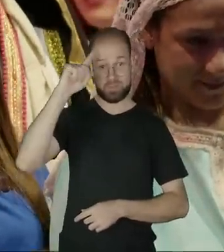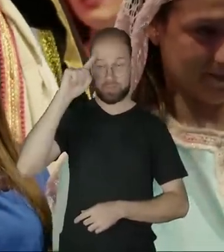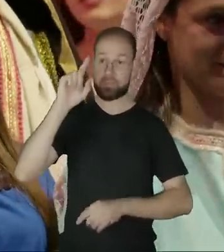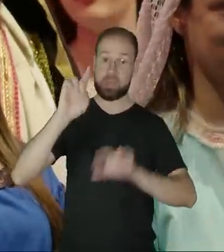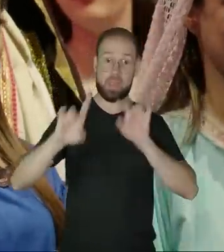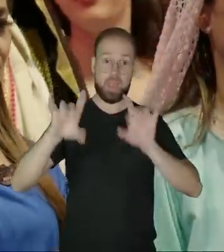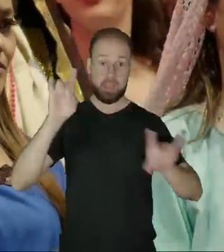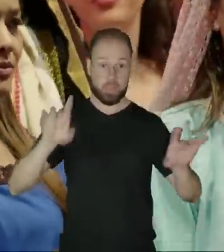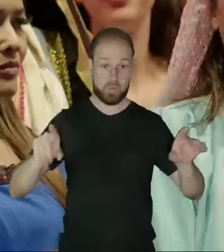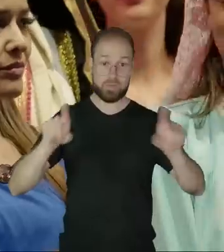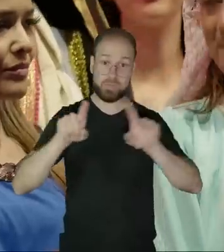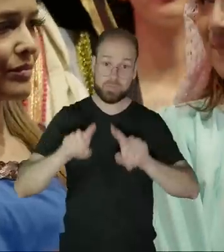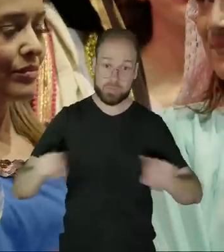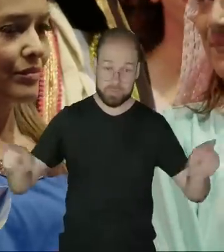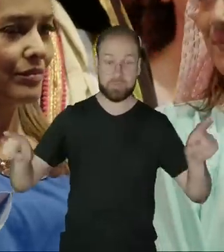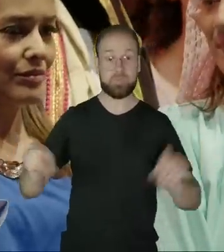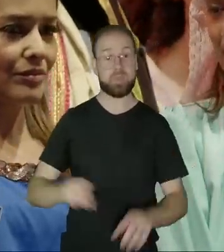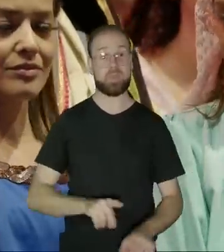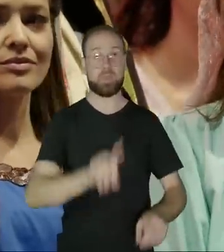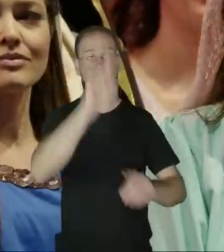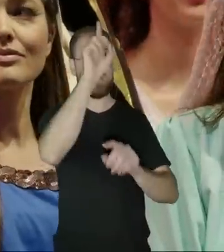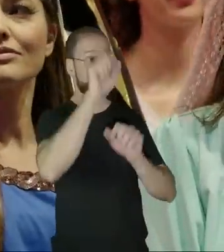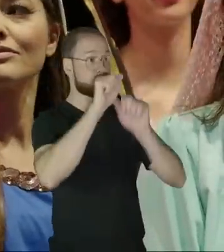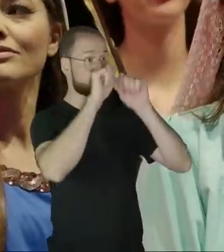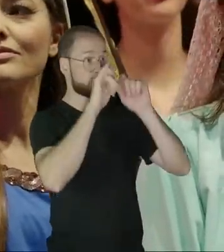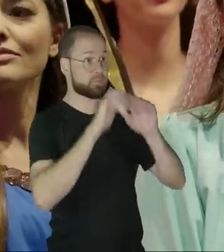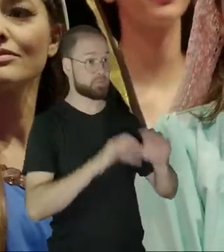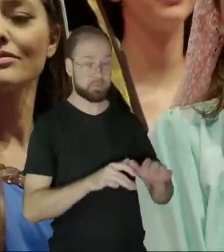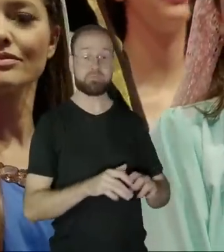de vocês, que Deus abençoe. Durante mais de